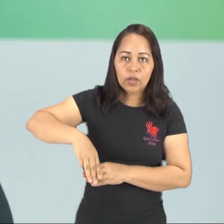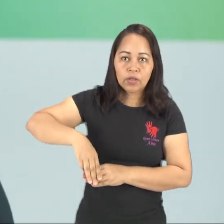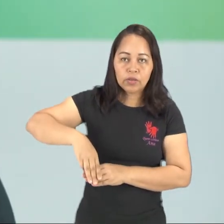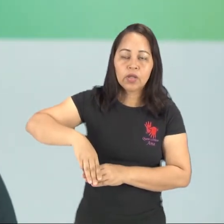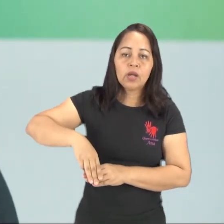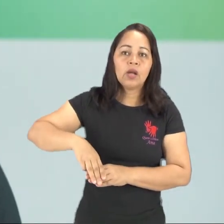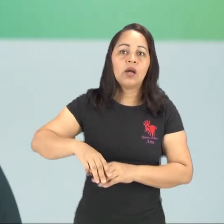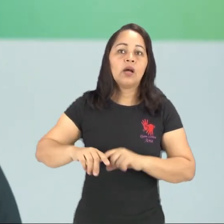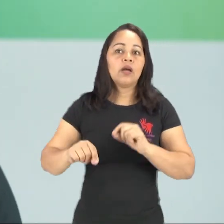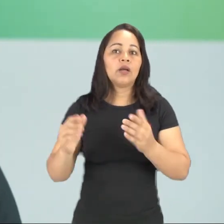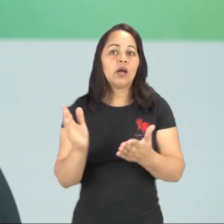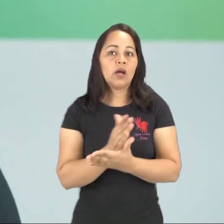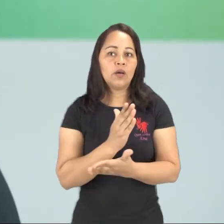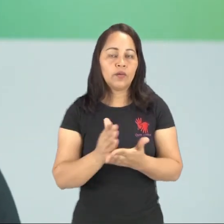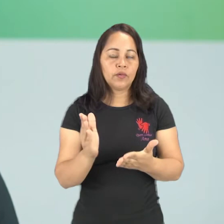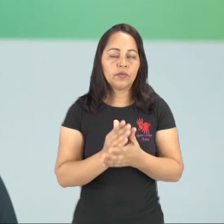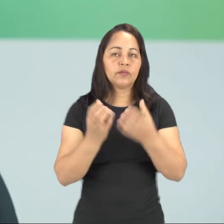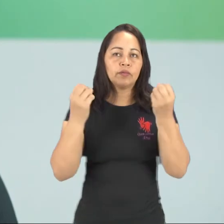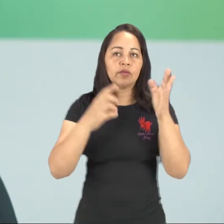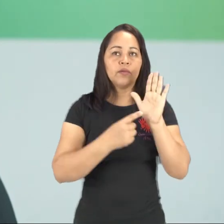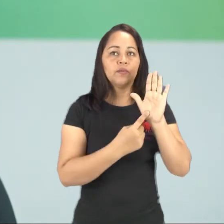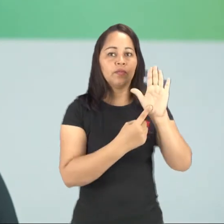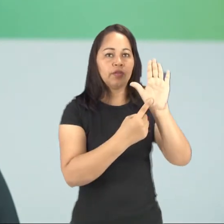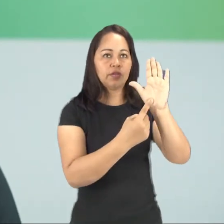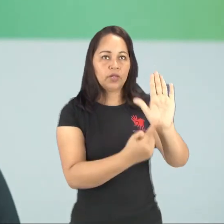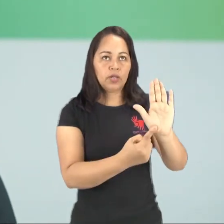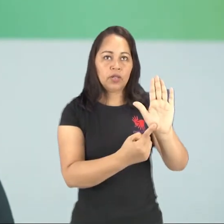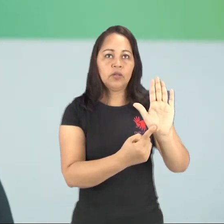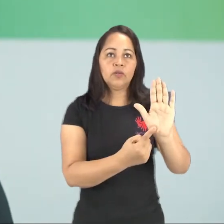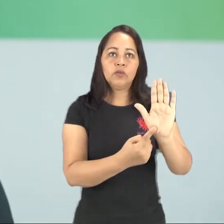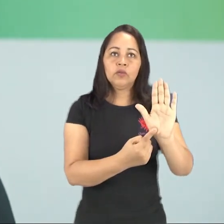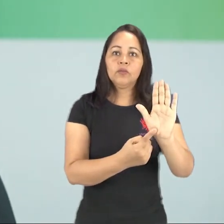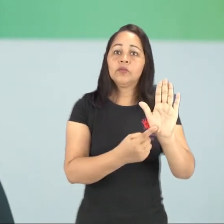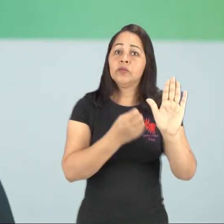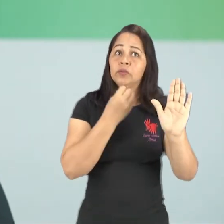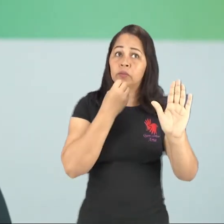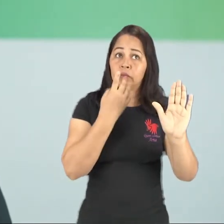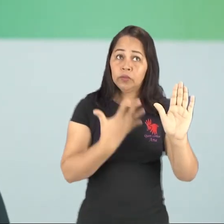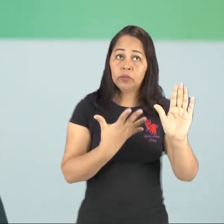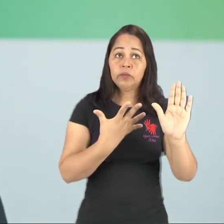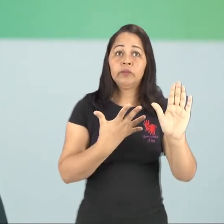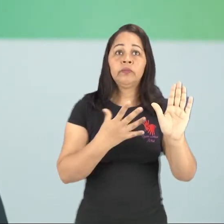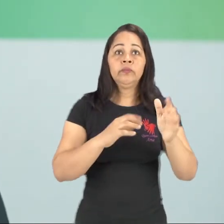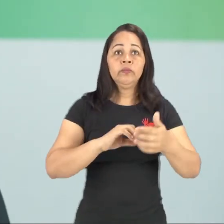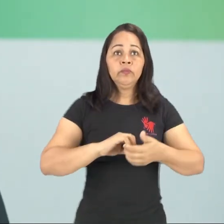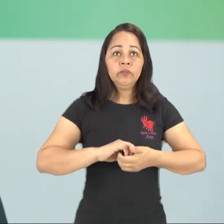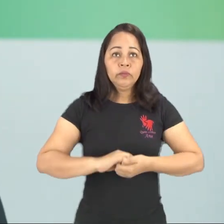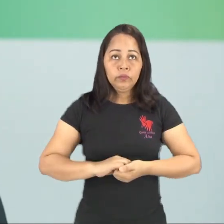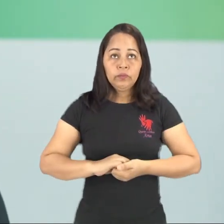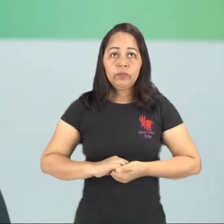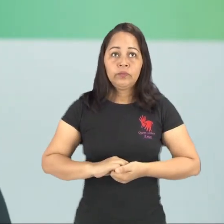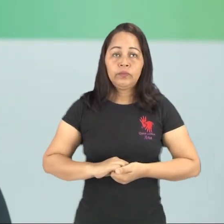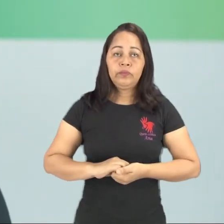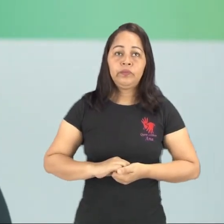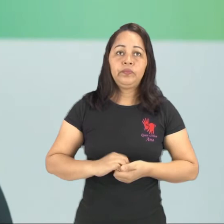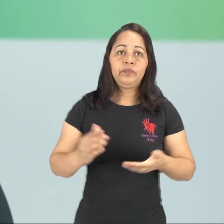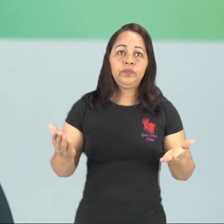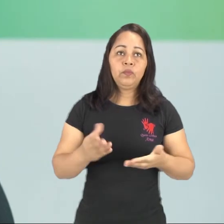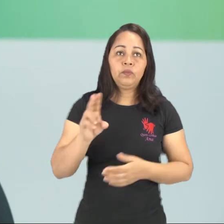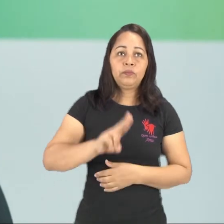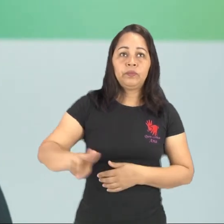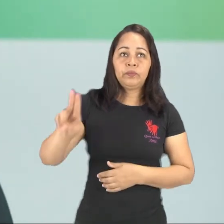de alguns que também trouxeram contribuições fortes para sistematizar a matemática que